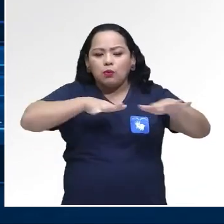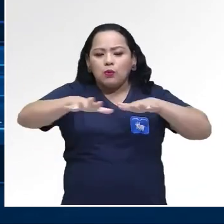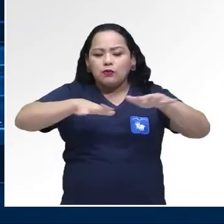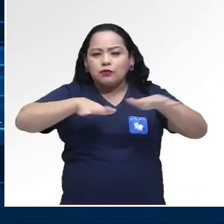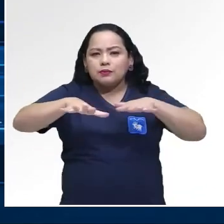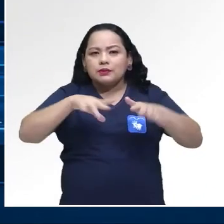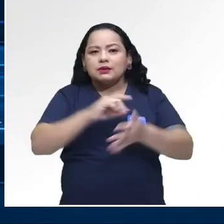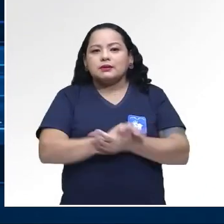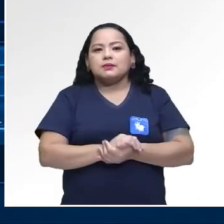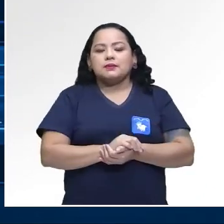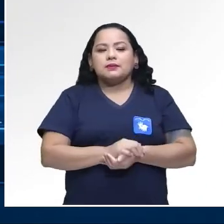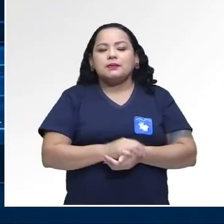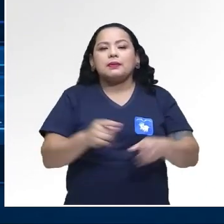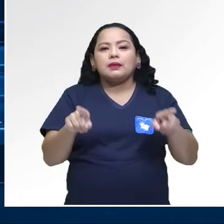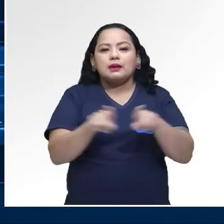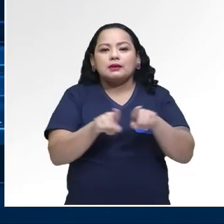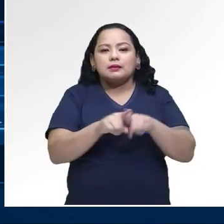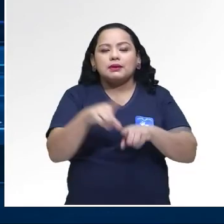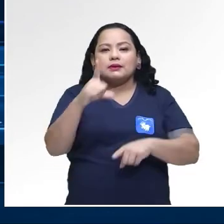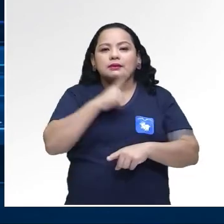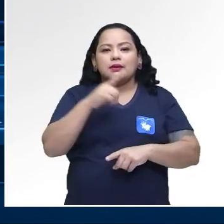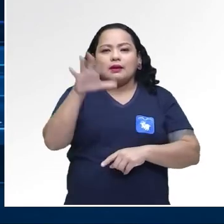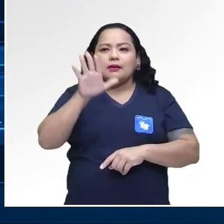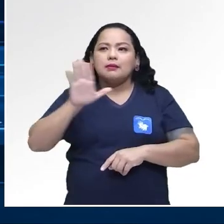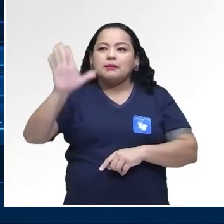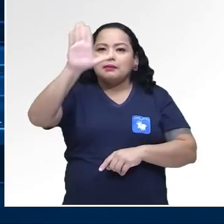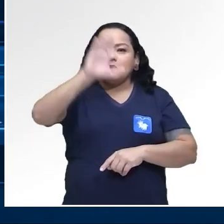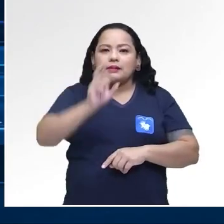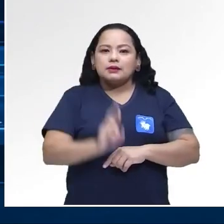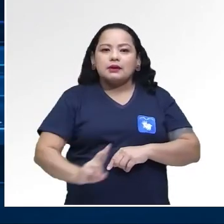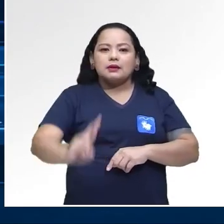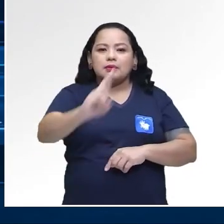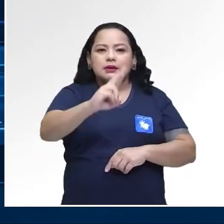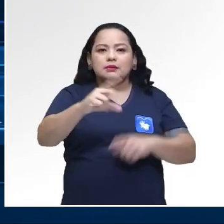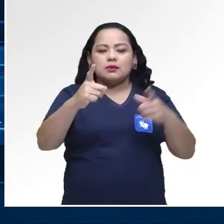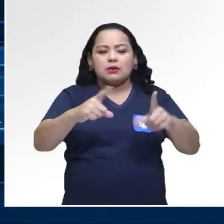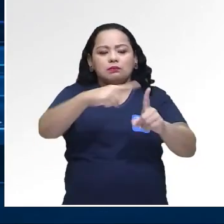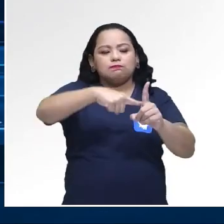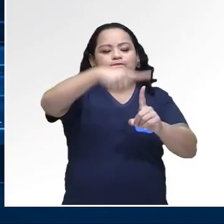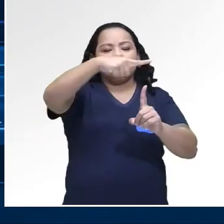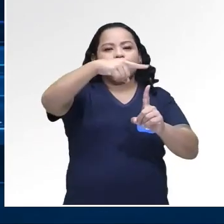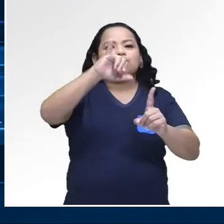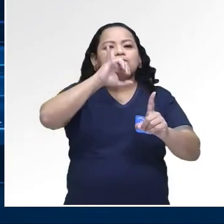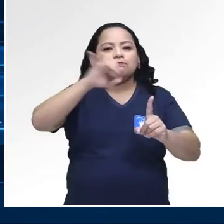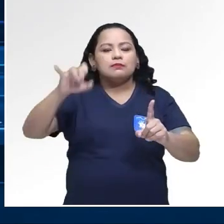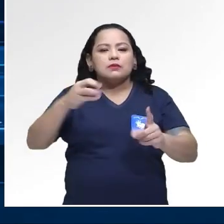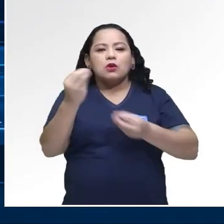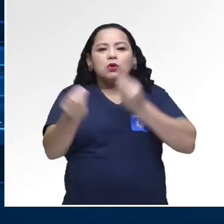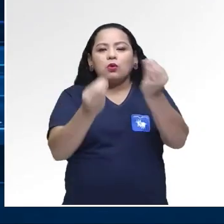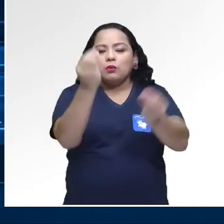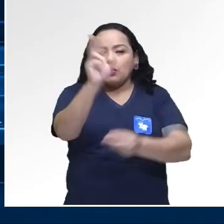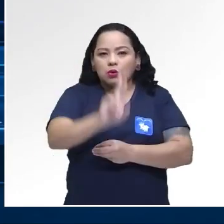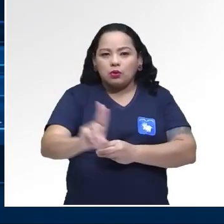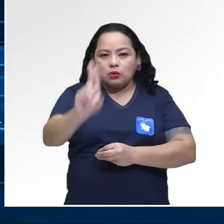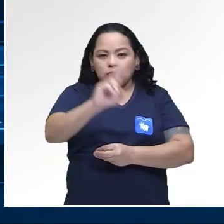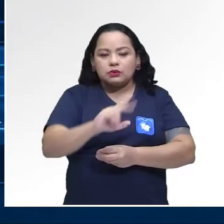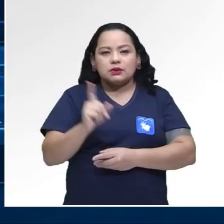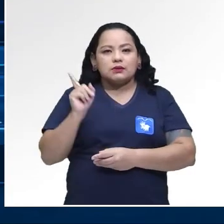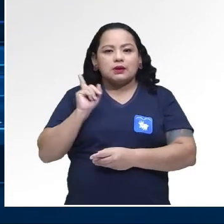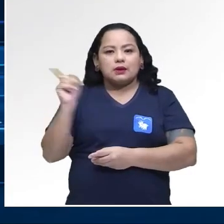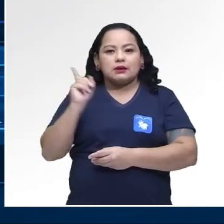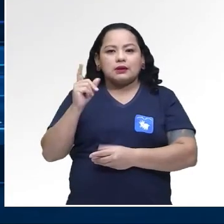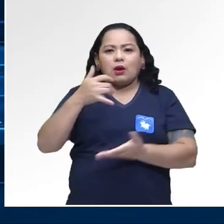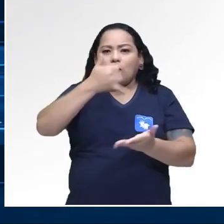turbinas. E aqui a gente tem imagens que representam as usinas termoelétricas, onde são utilizados, no caso,